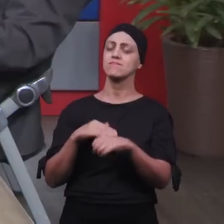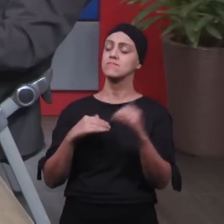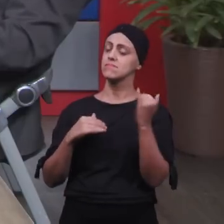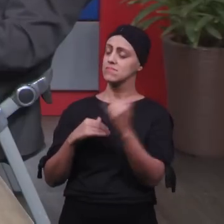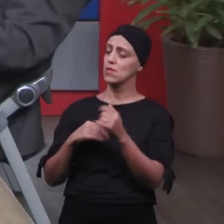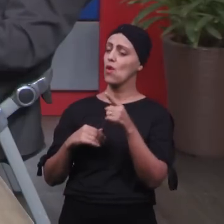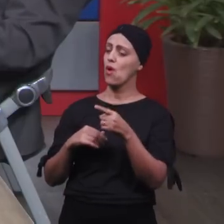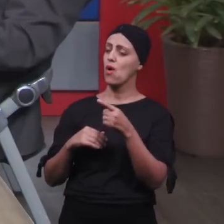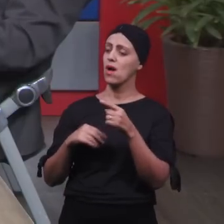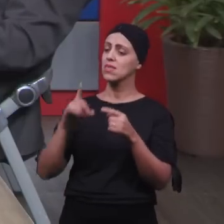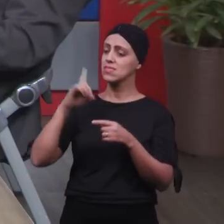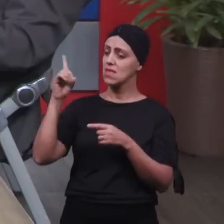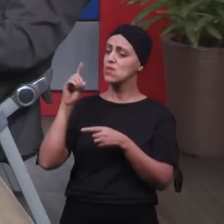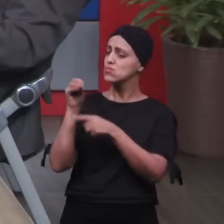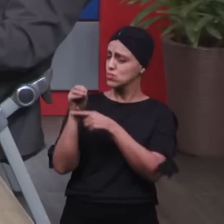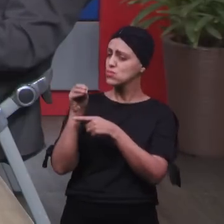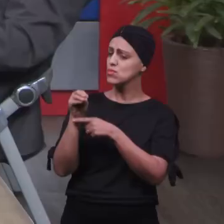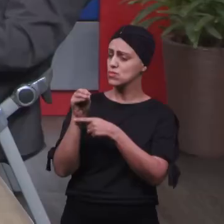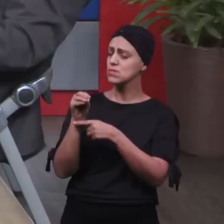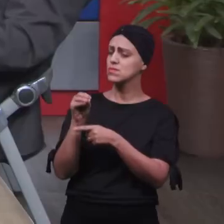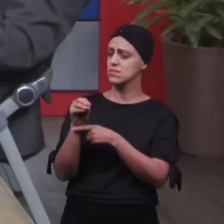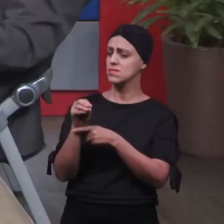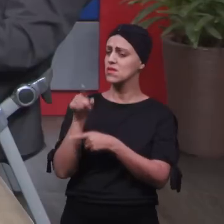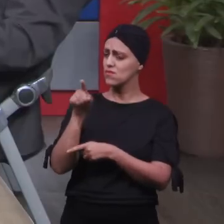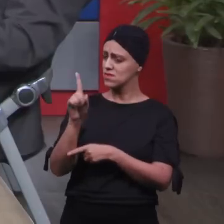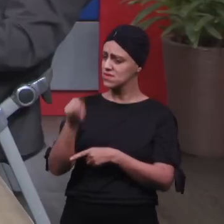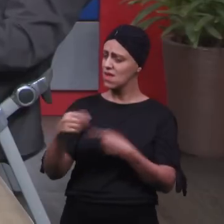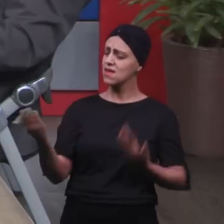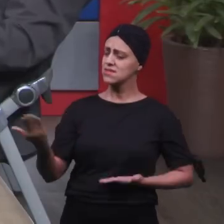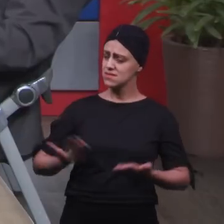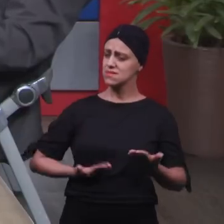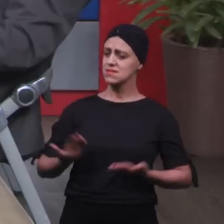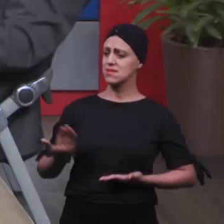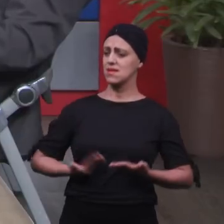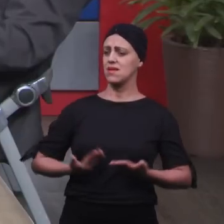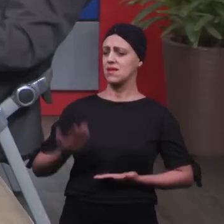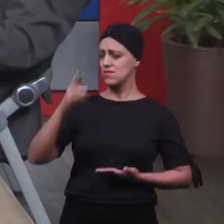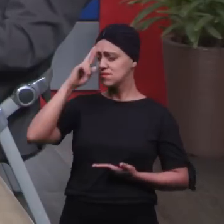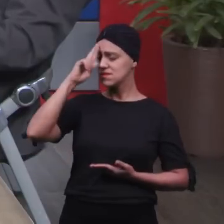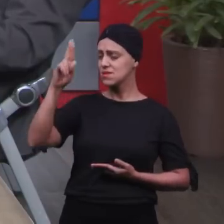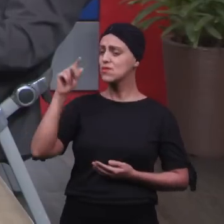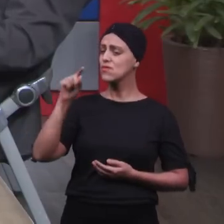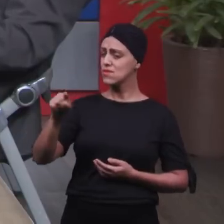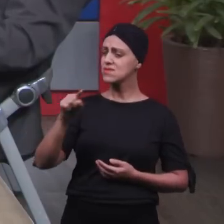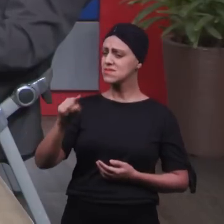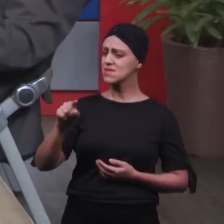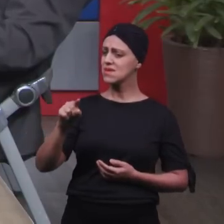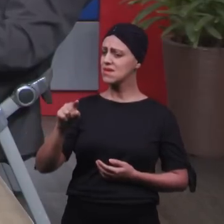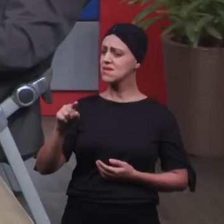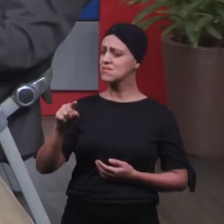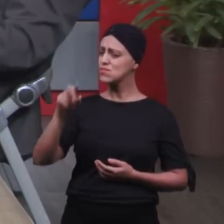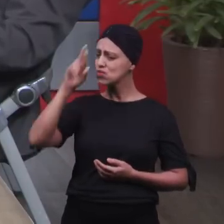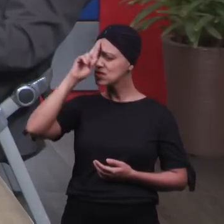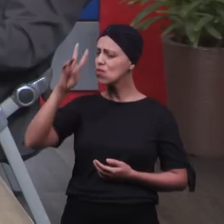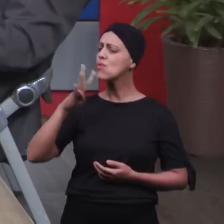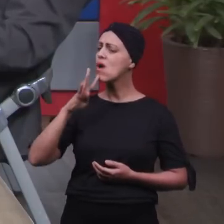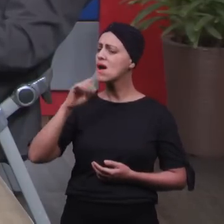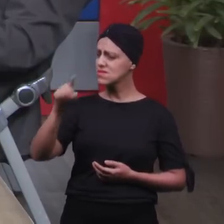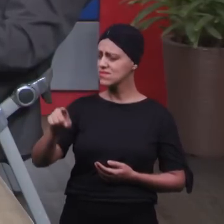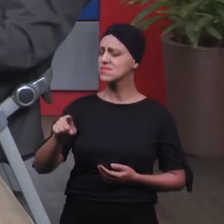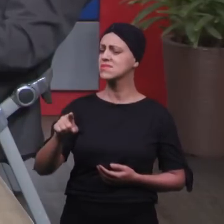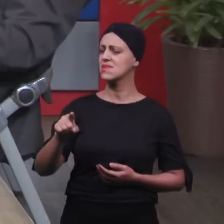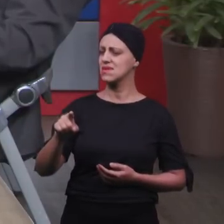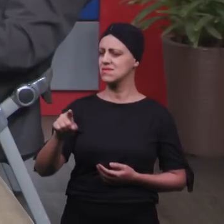Ele cuida de nós. Você é uma serva do Senhor, você tem uma credibilidade com o Senhor, você tem uma poupança com o